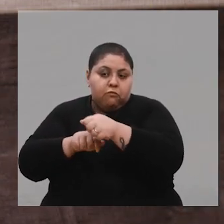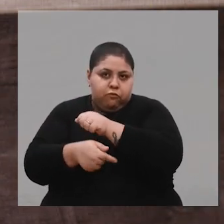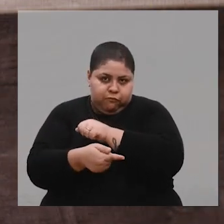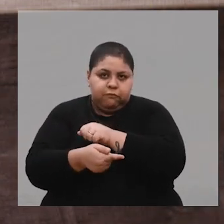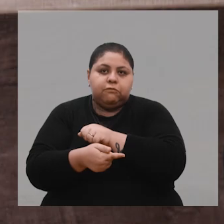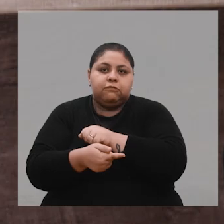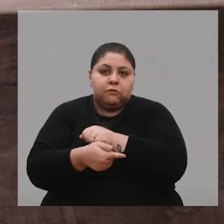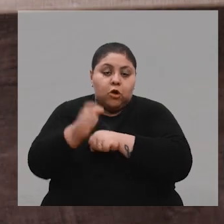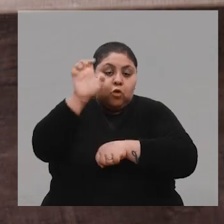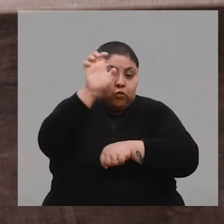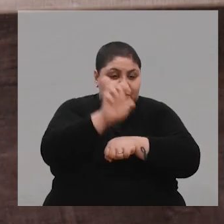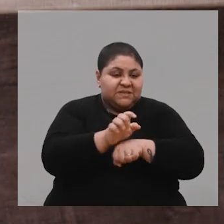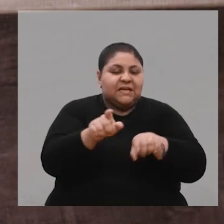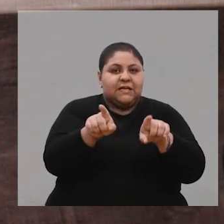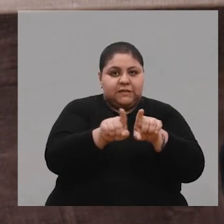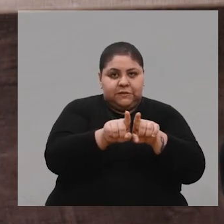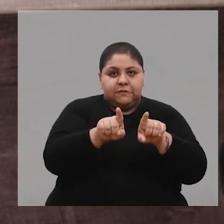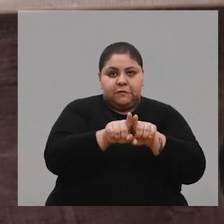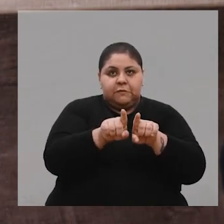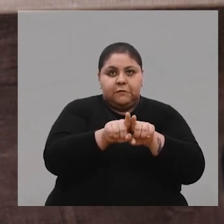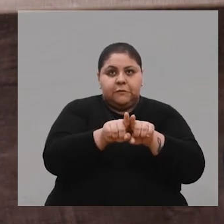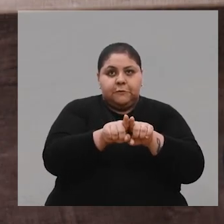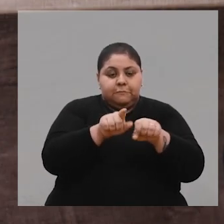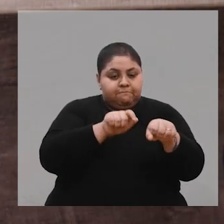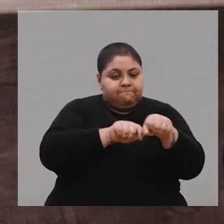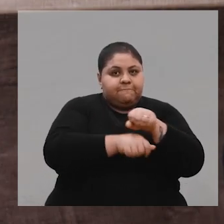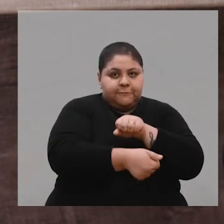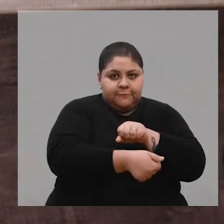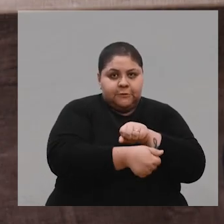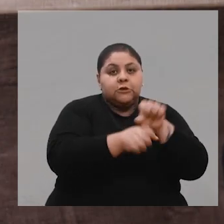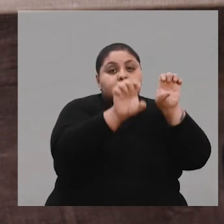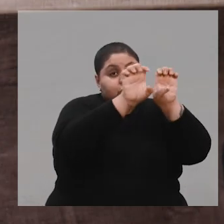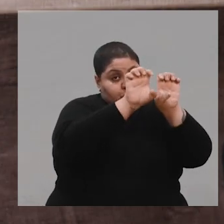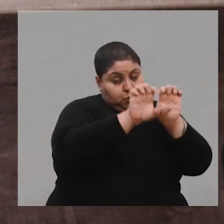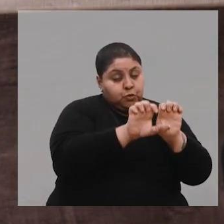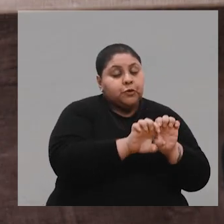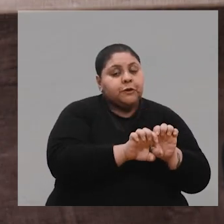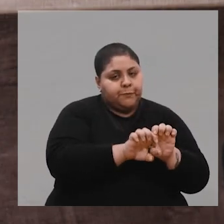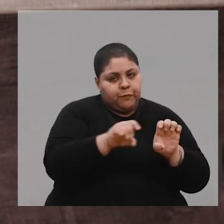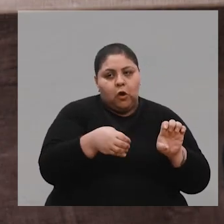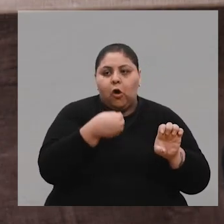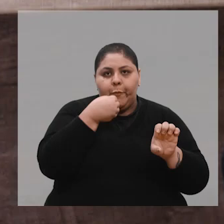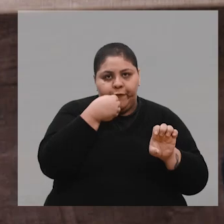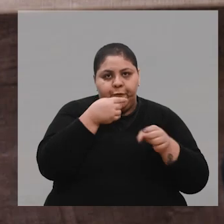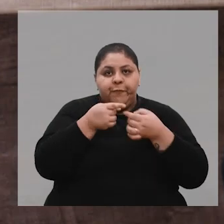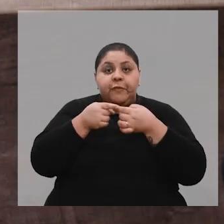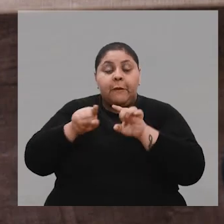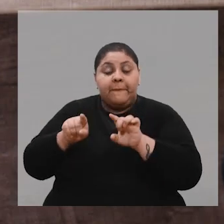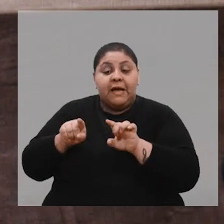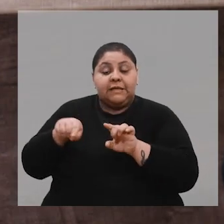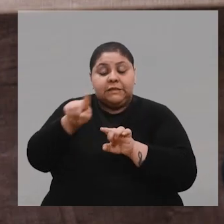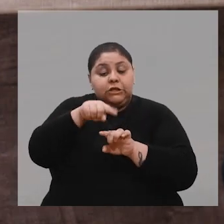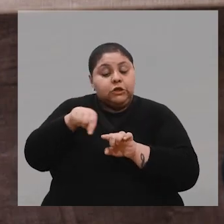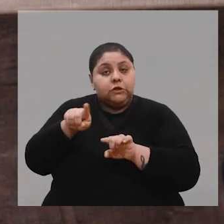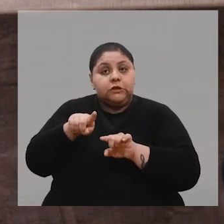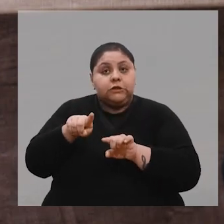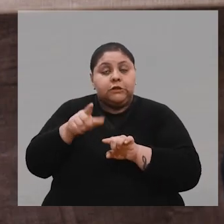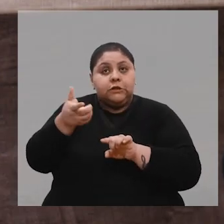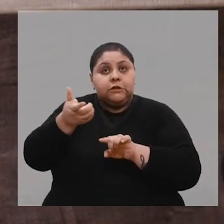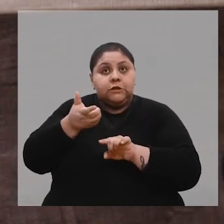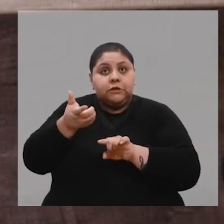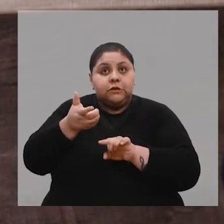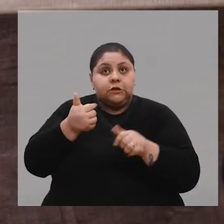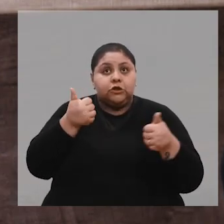seus investimentos, o Estado também colocando a sua parcela de recursos. De infraestrutura. De infraestrutura. E aí, a gente